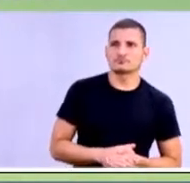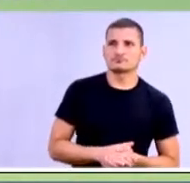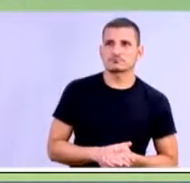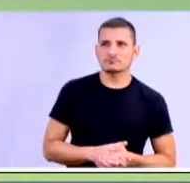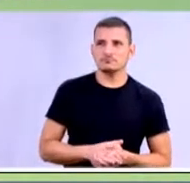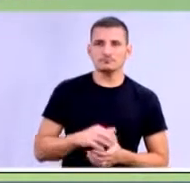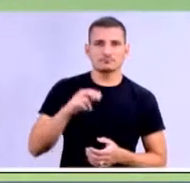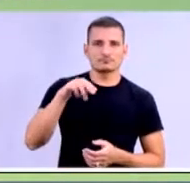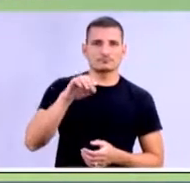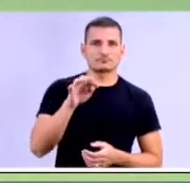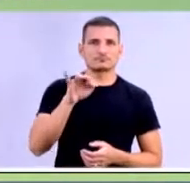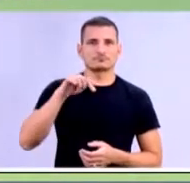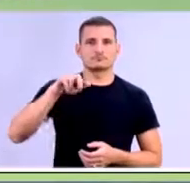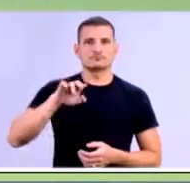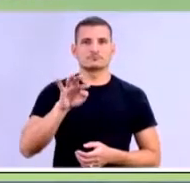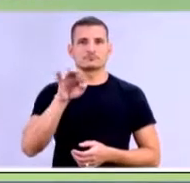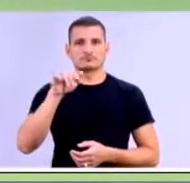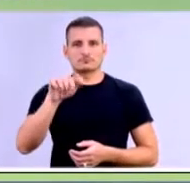netiquetas.